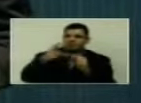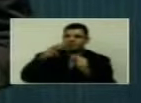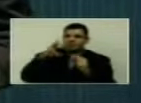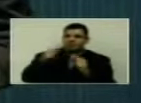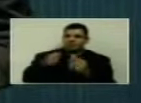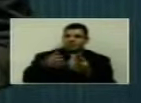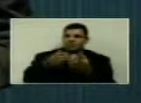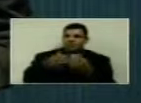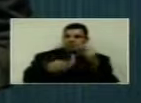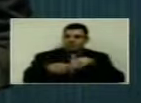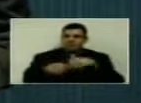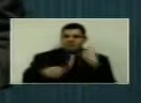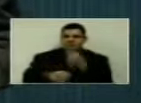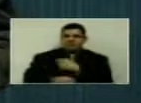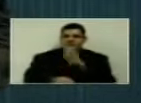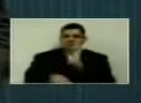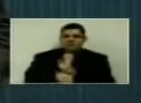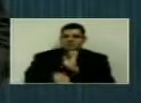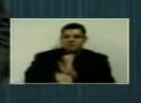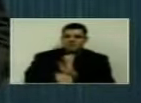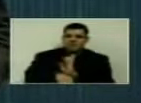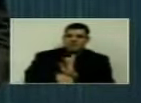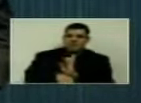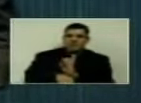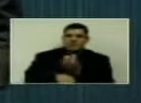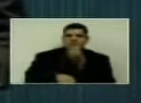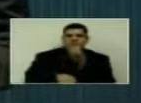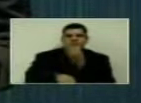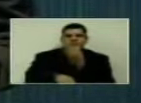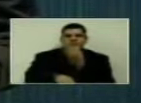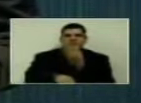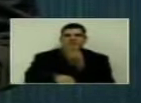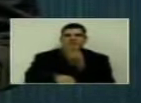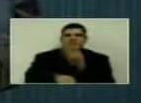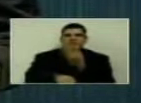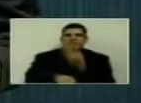primário aqui no nosso estado. No entanto,